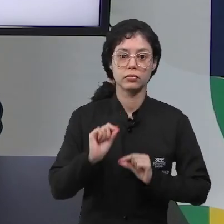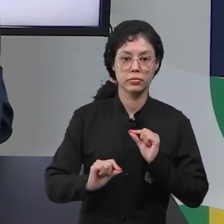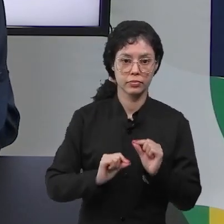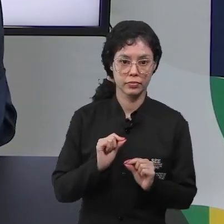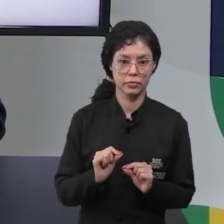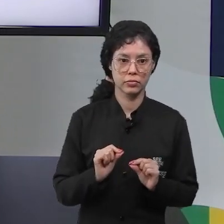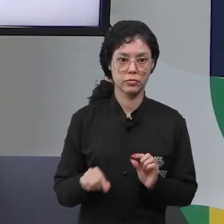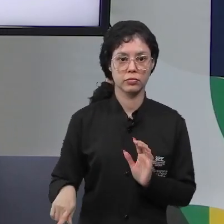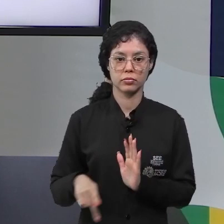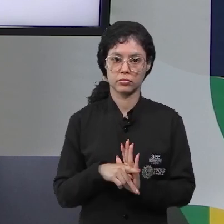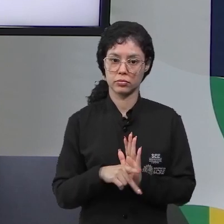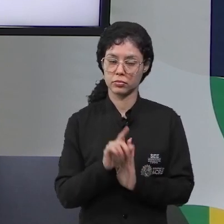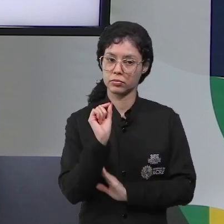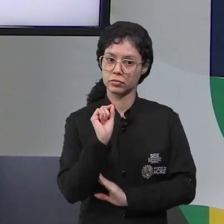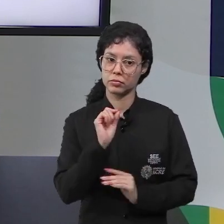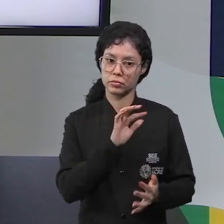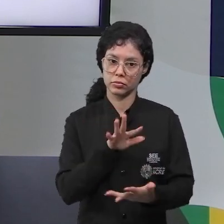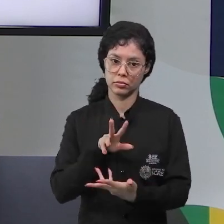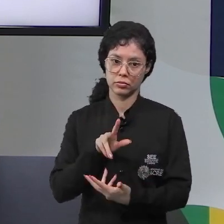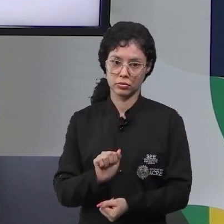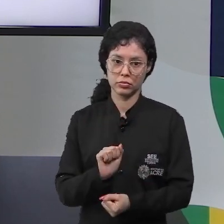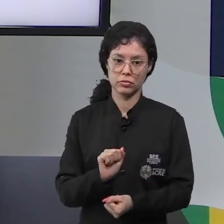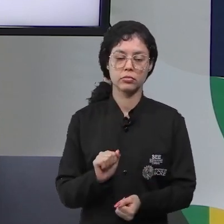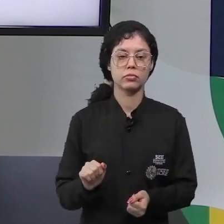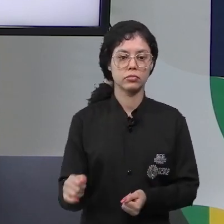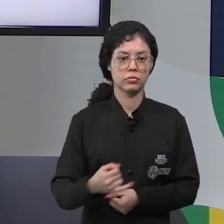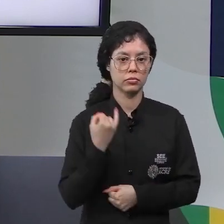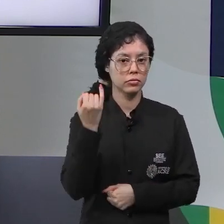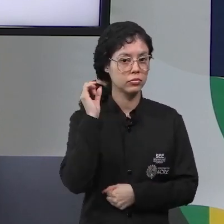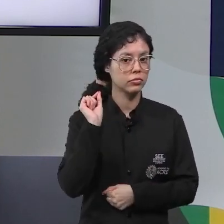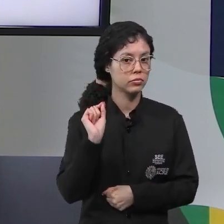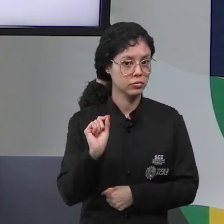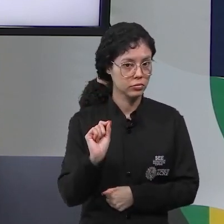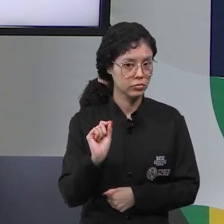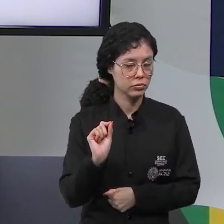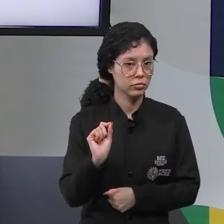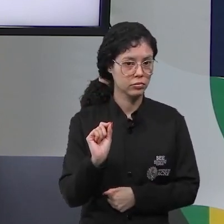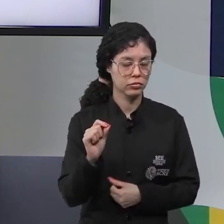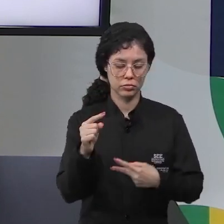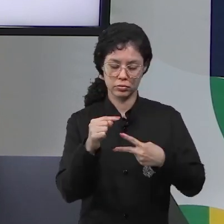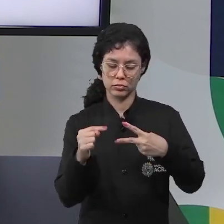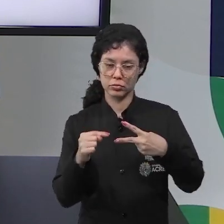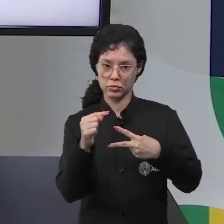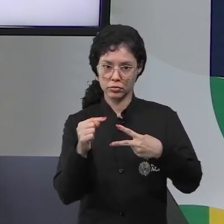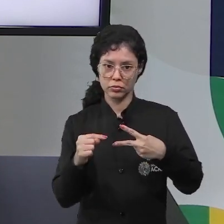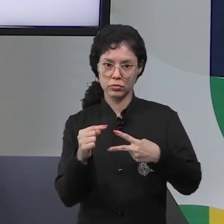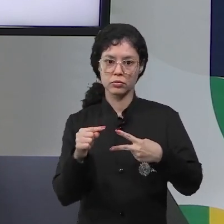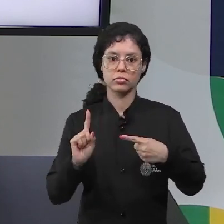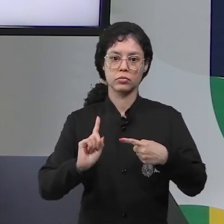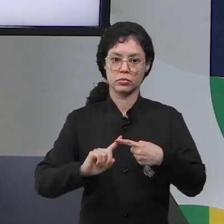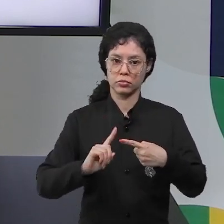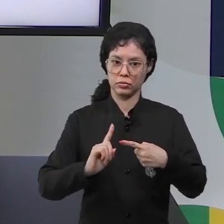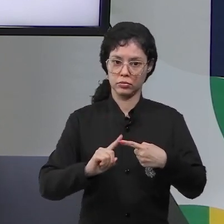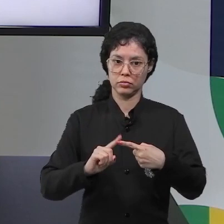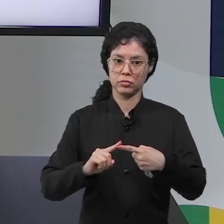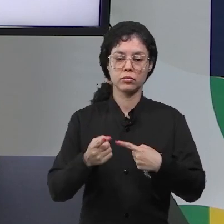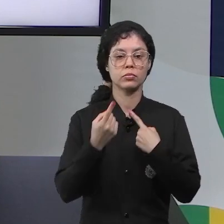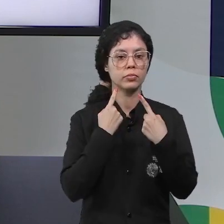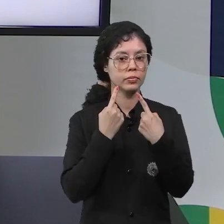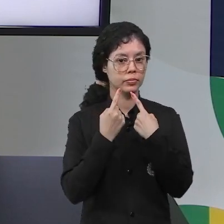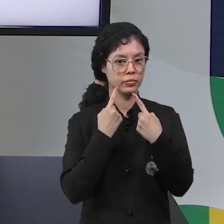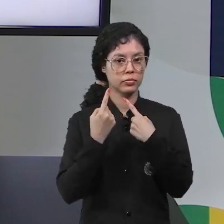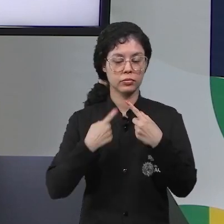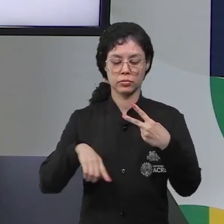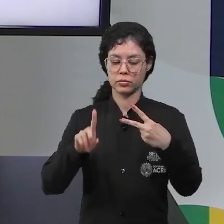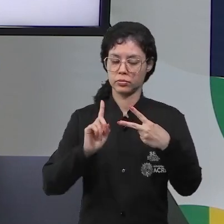a globalização, ela acontece fundamentalmente em 2 aspectos, no aspecto da comunicação